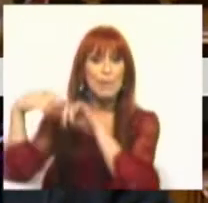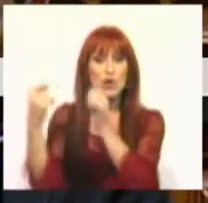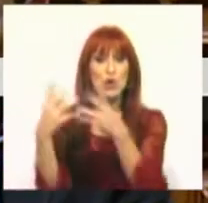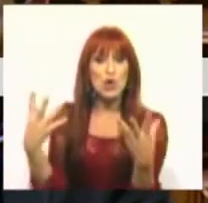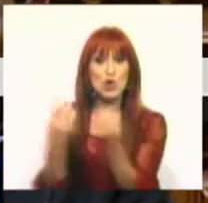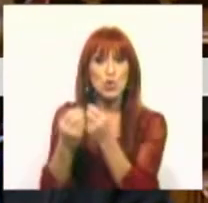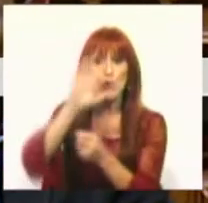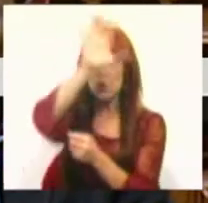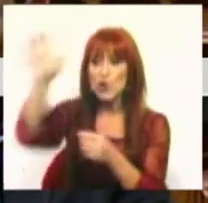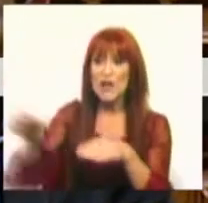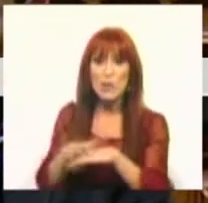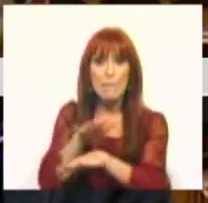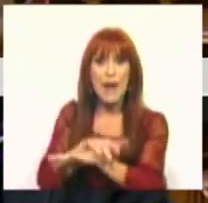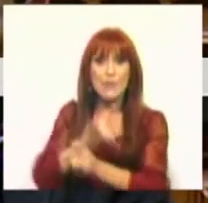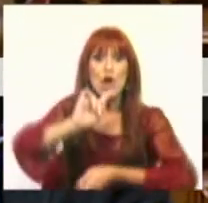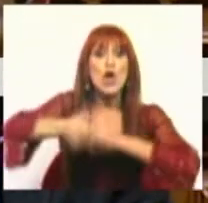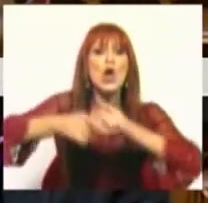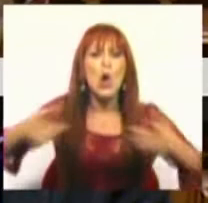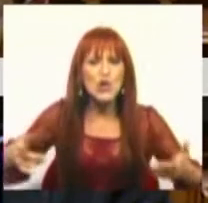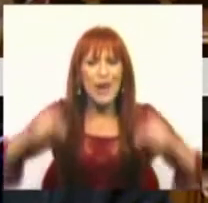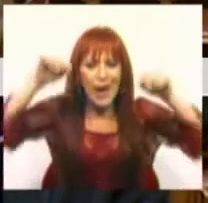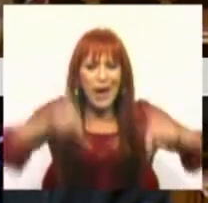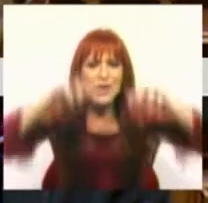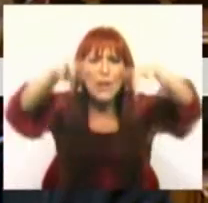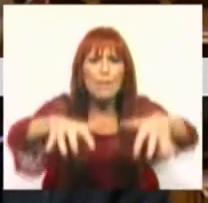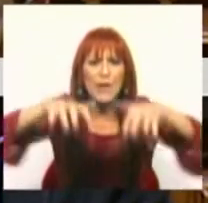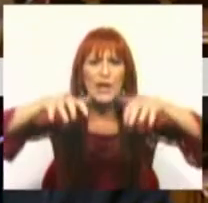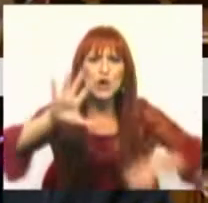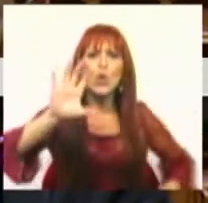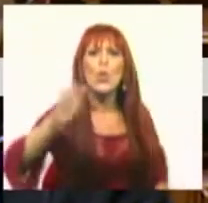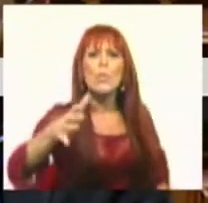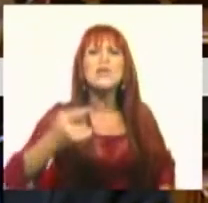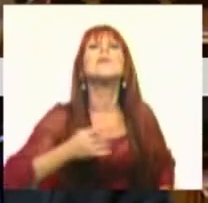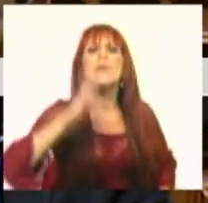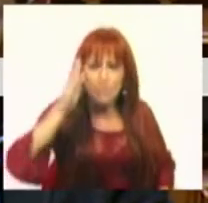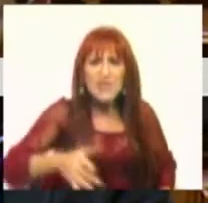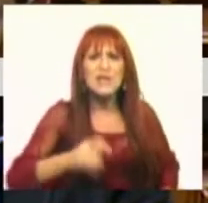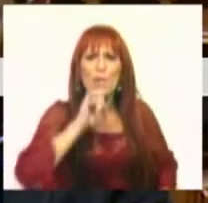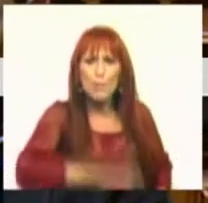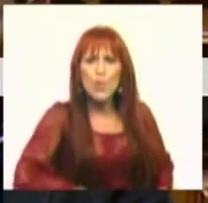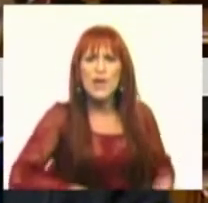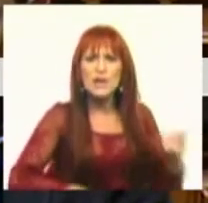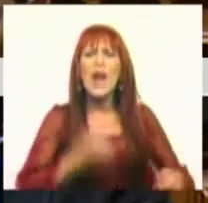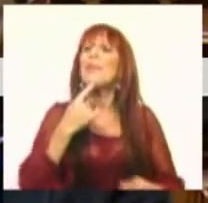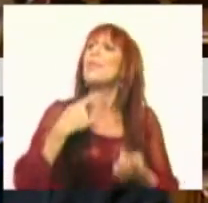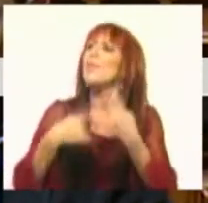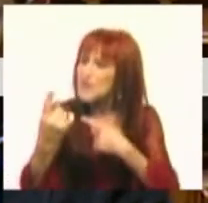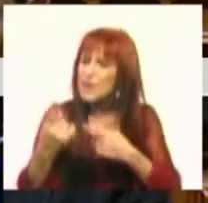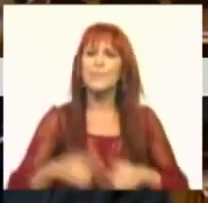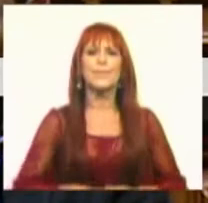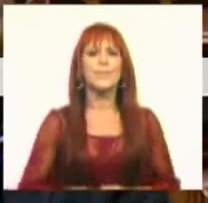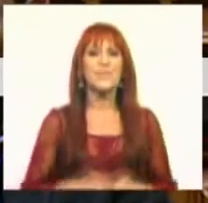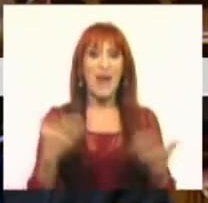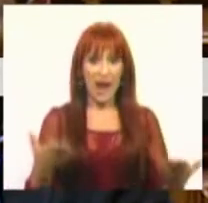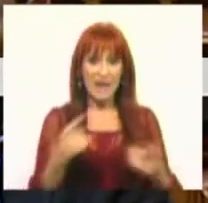com os Estados-membros e sobre os quais este Parlamento e o país devem poder-se pronunciar.